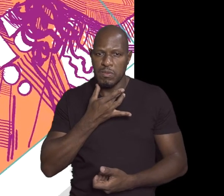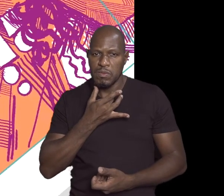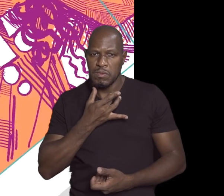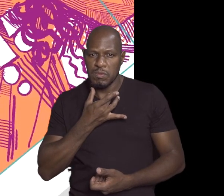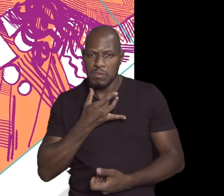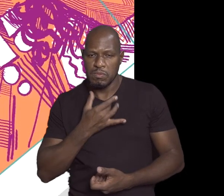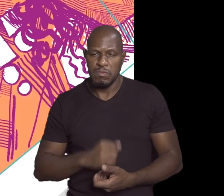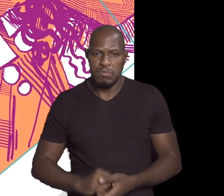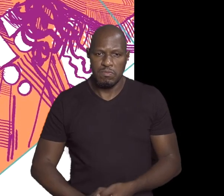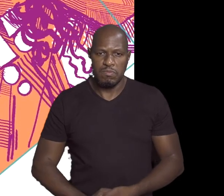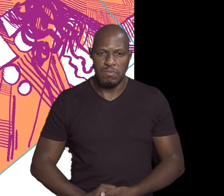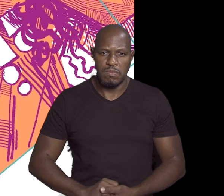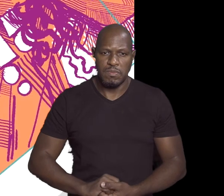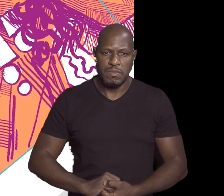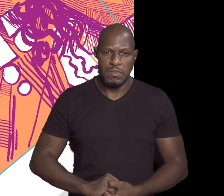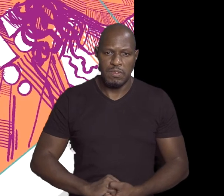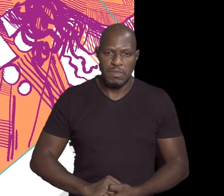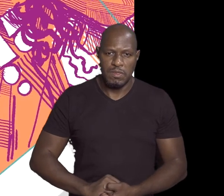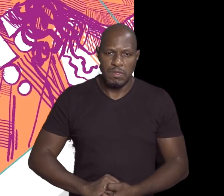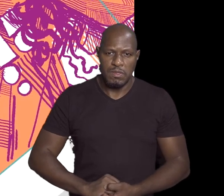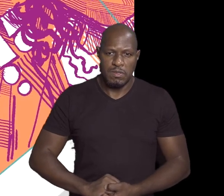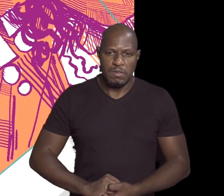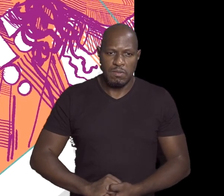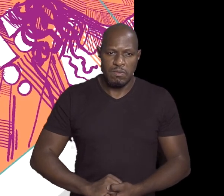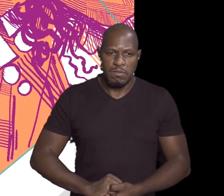através de luz.